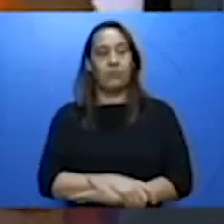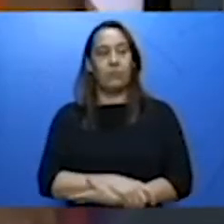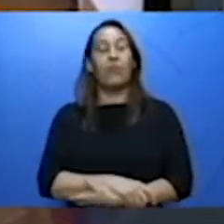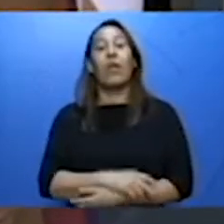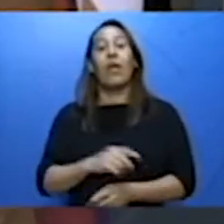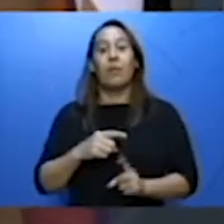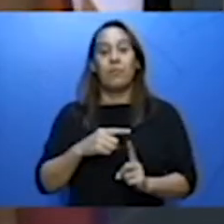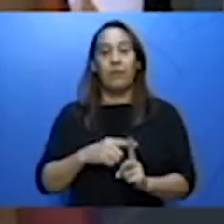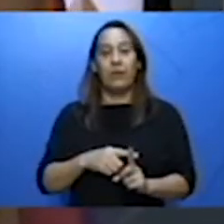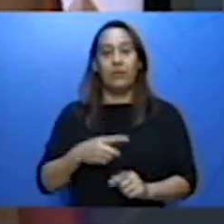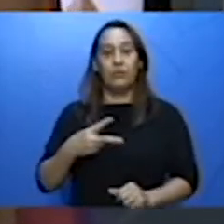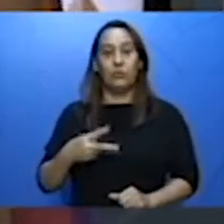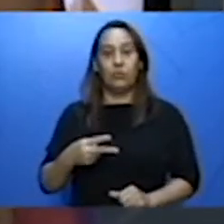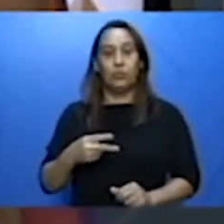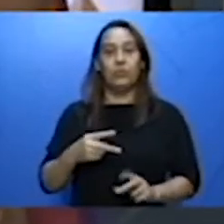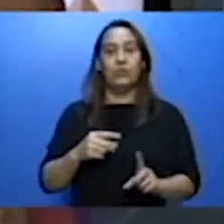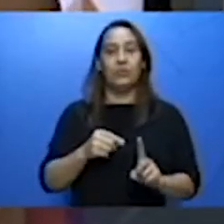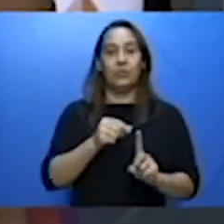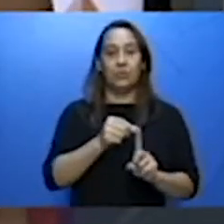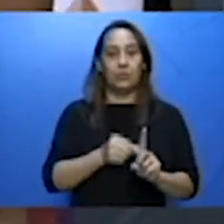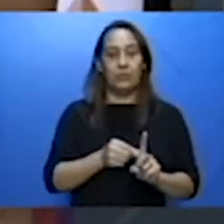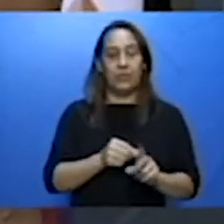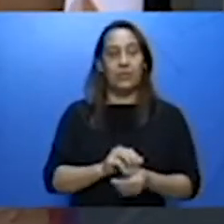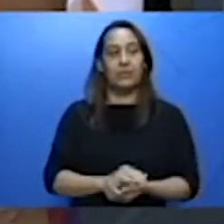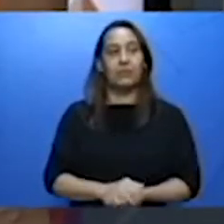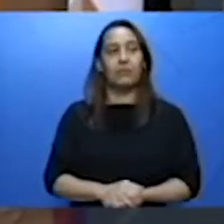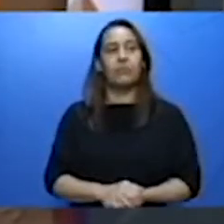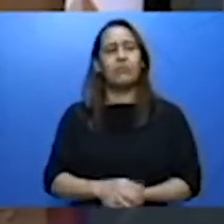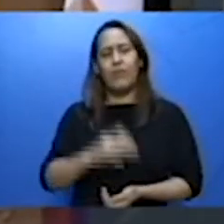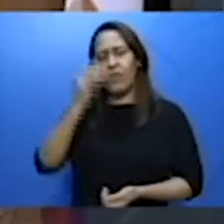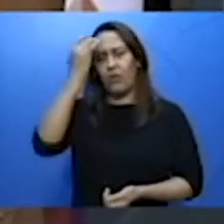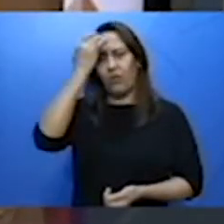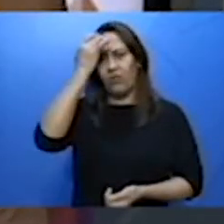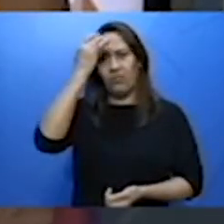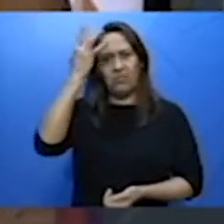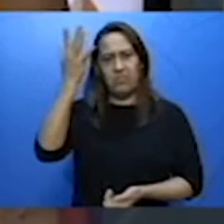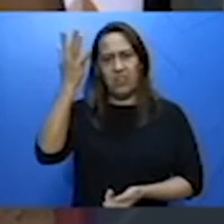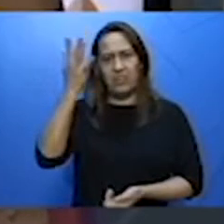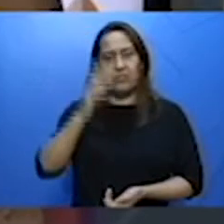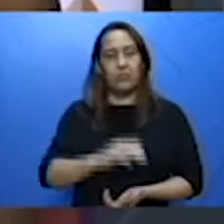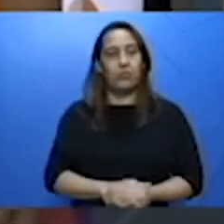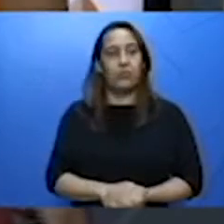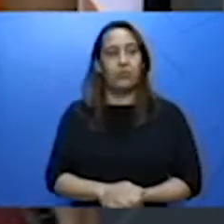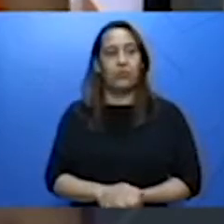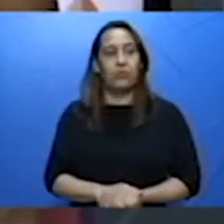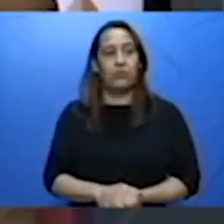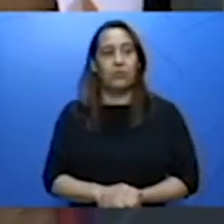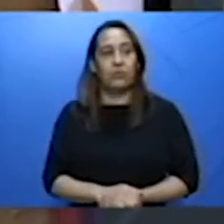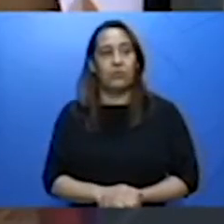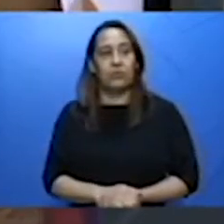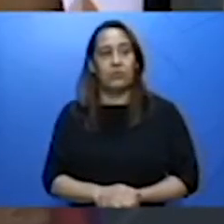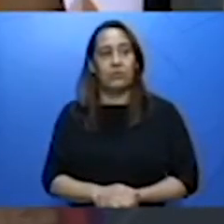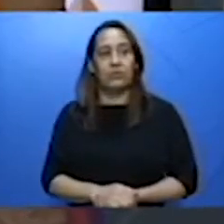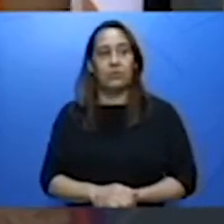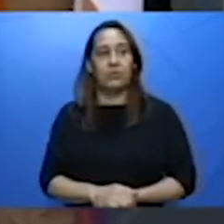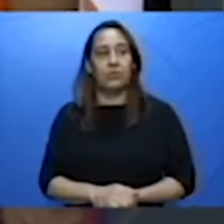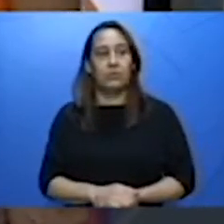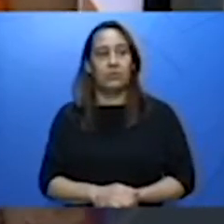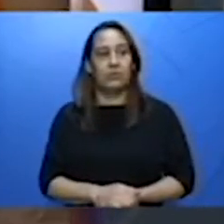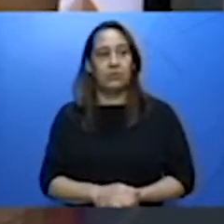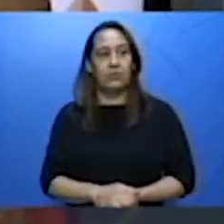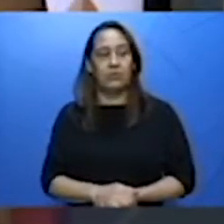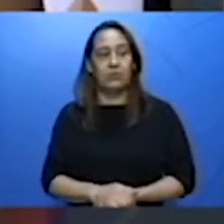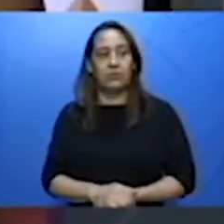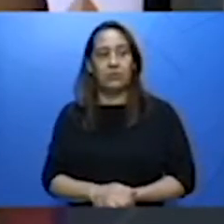Mais as 2 unidades. Agora ficou fácil, não ficou? Quanto que são 9 dezenas? Vocês já sabem,